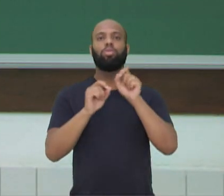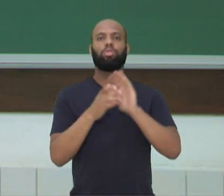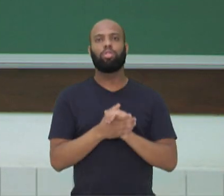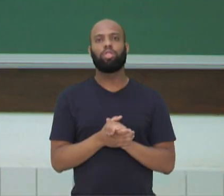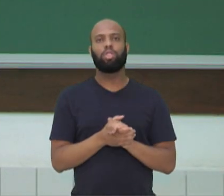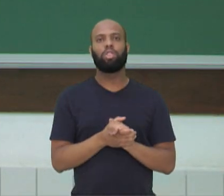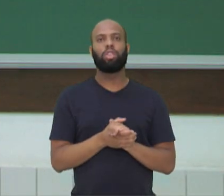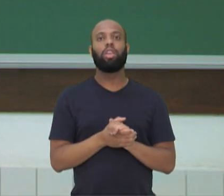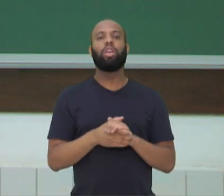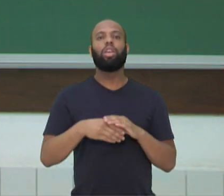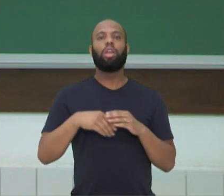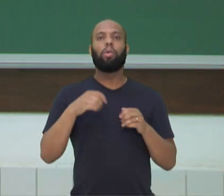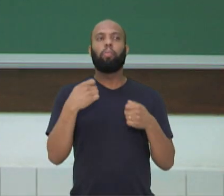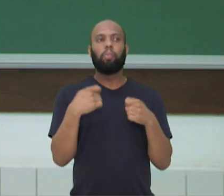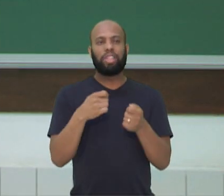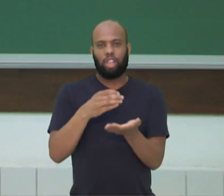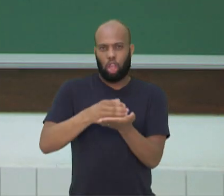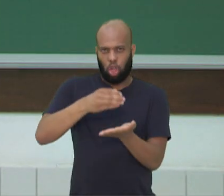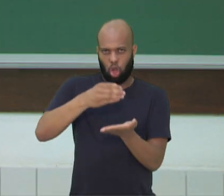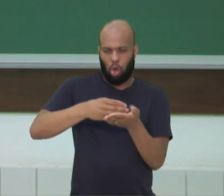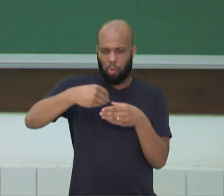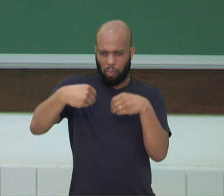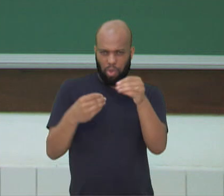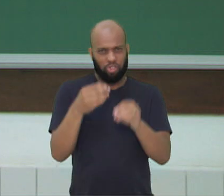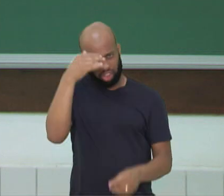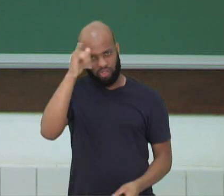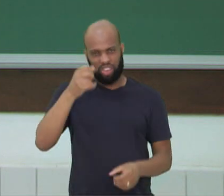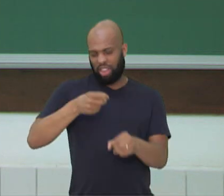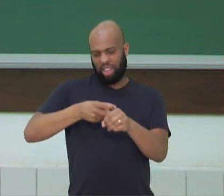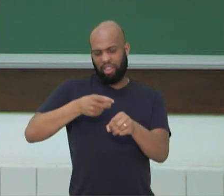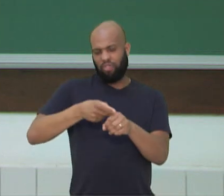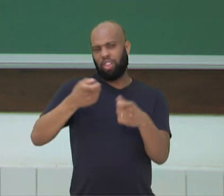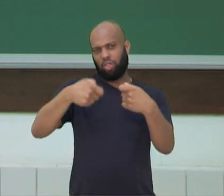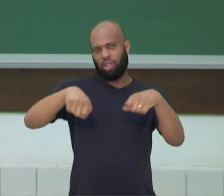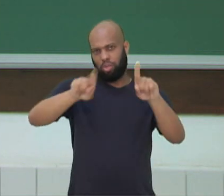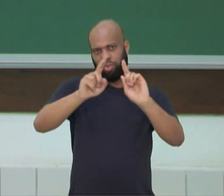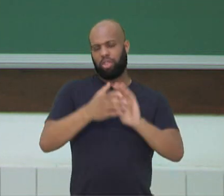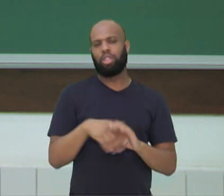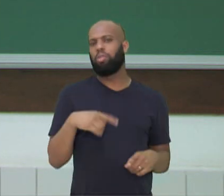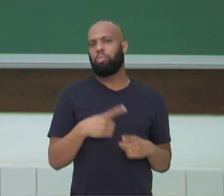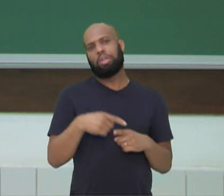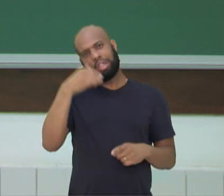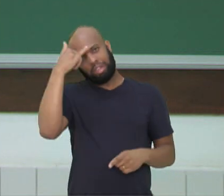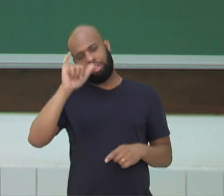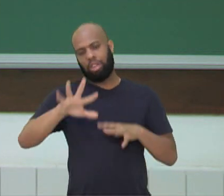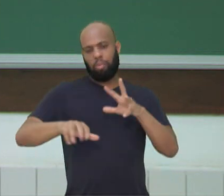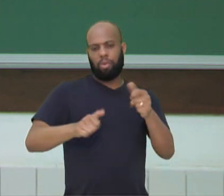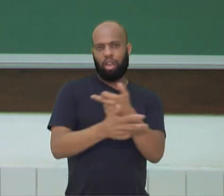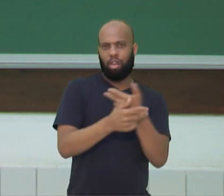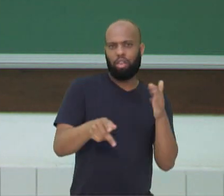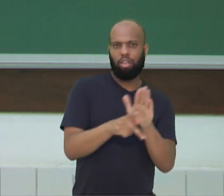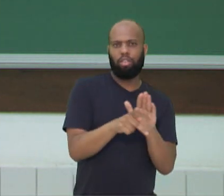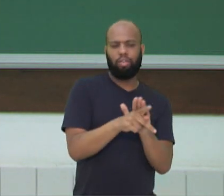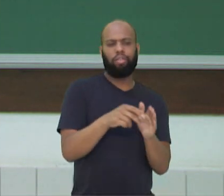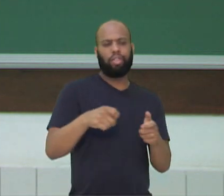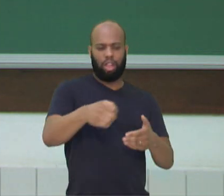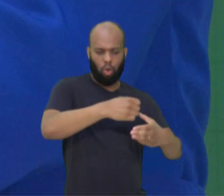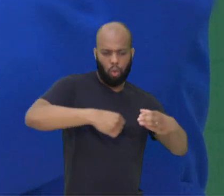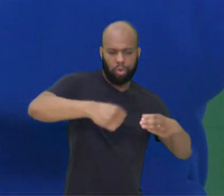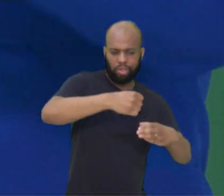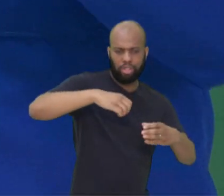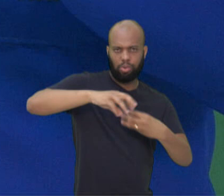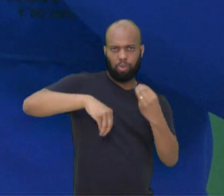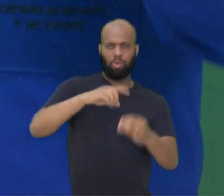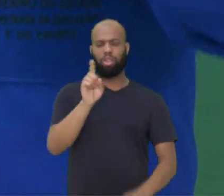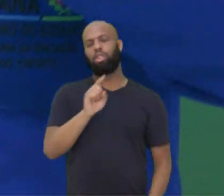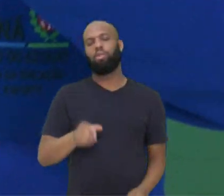Pega um copinho plástico, para não pegar um copo da mãe, um utensílio que a mãe usa na cozinha, colocar com terra e cola. Nós vamos